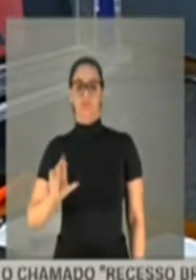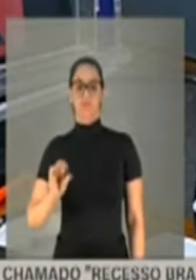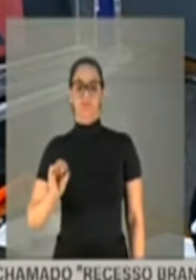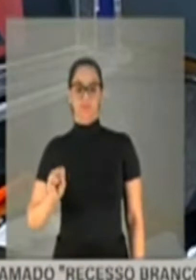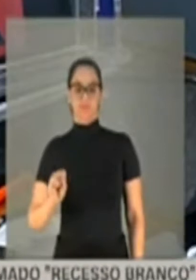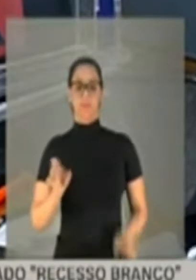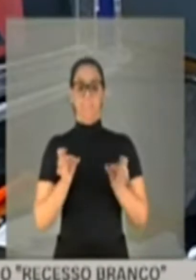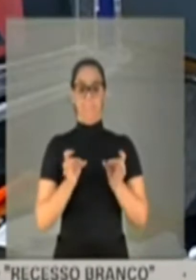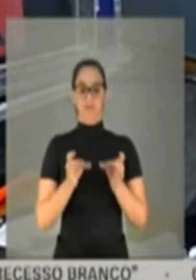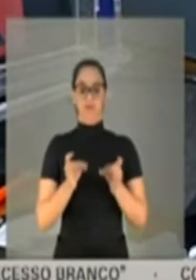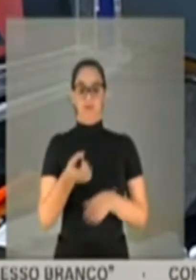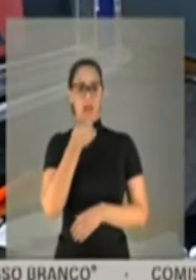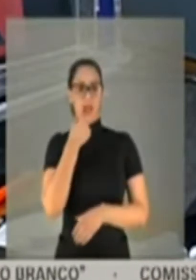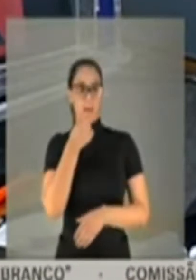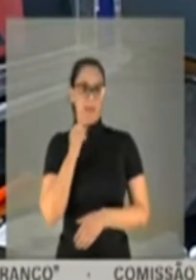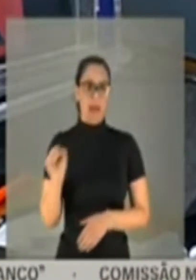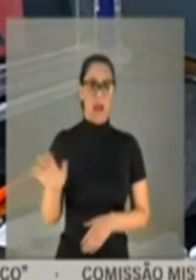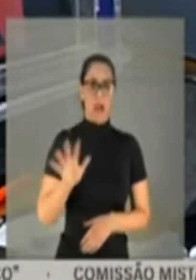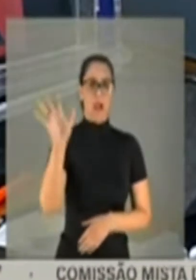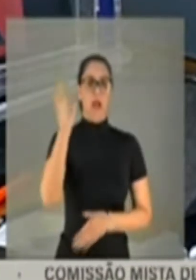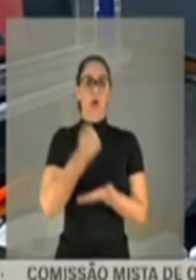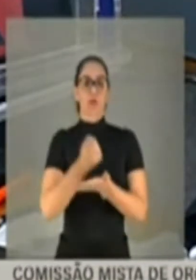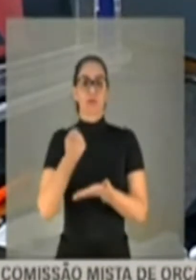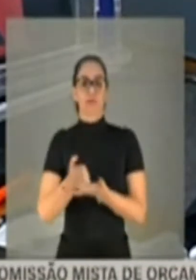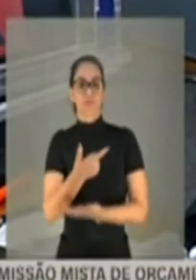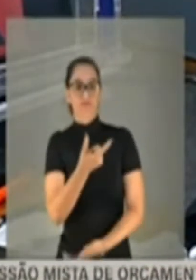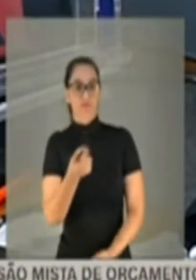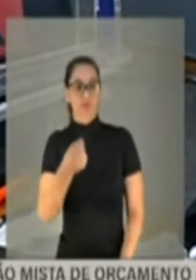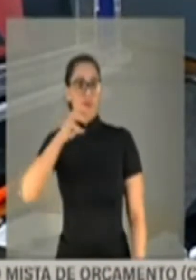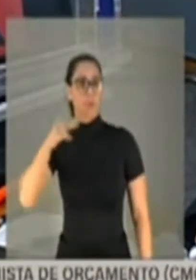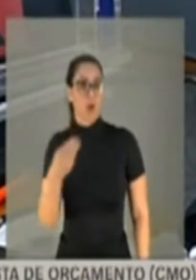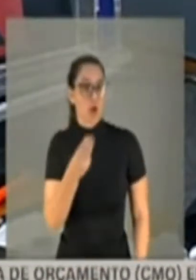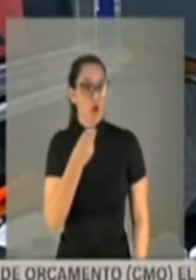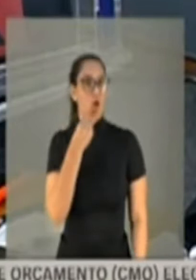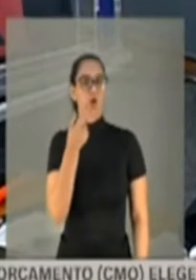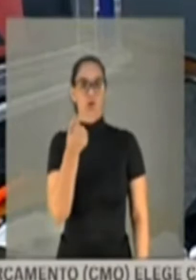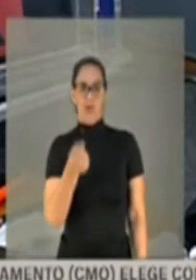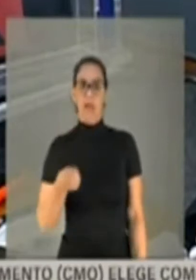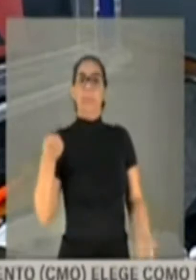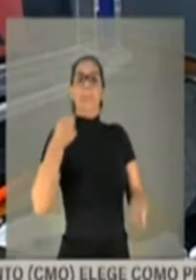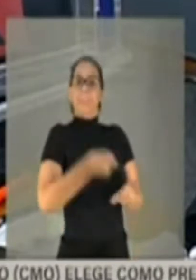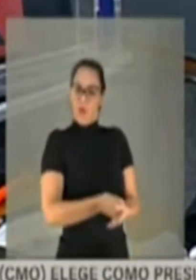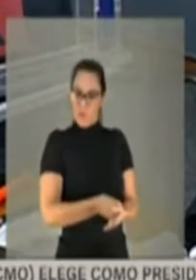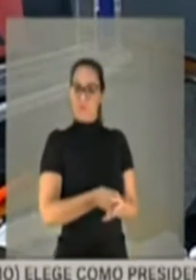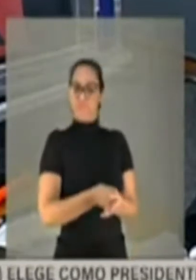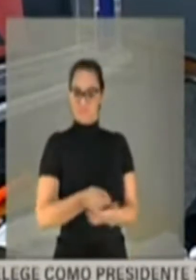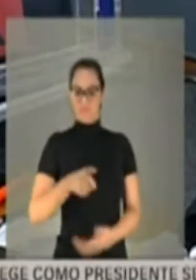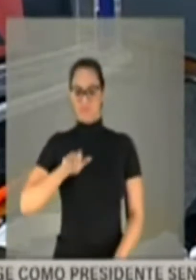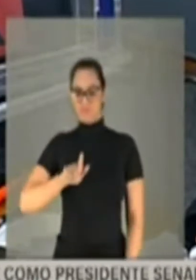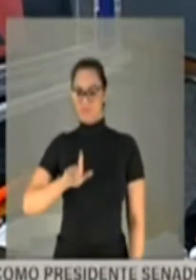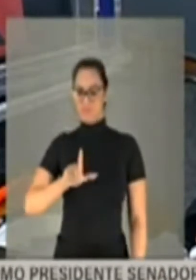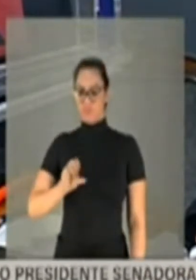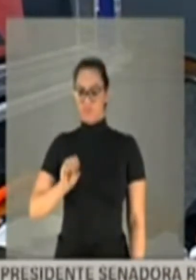uma contratação de R$20 milhões que o Ministério pagou e que a Global